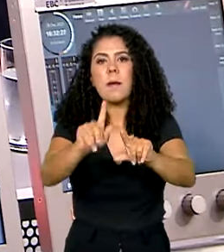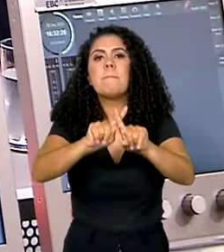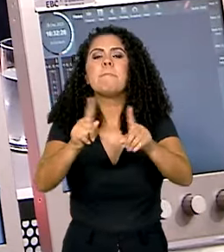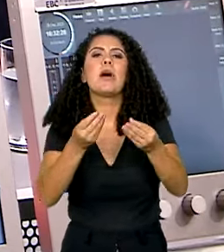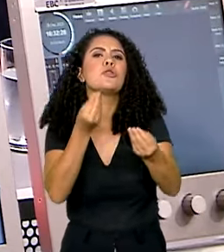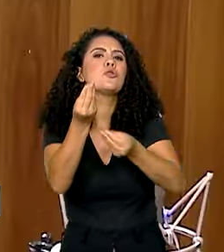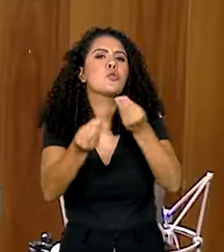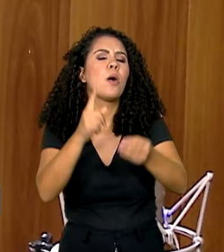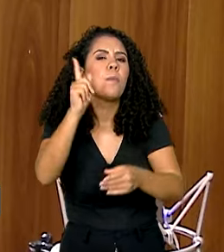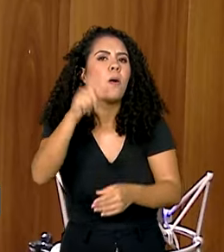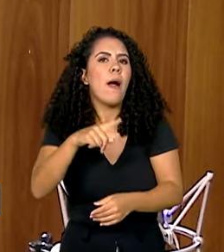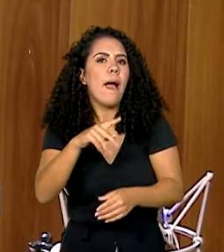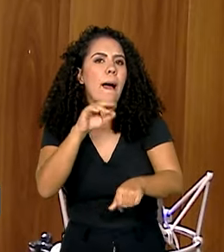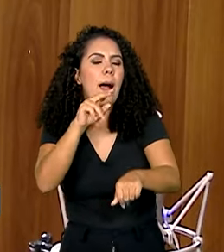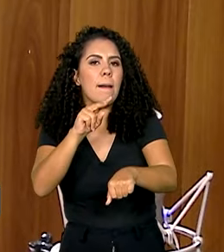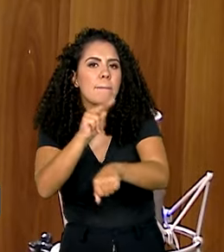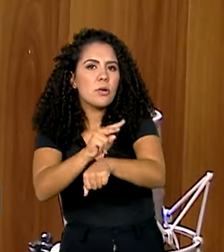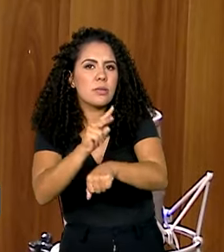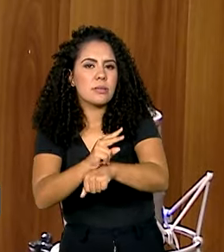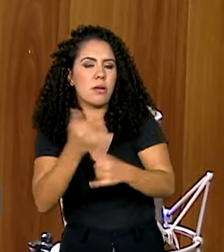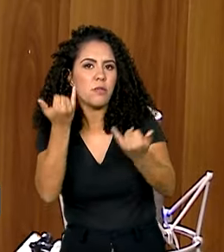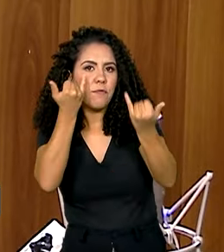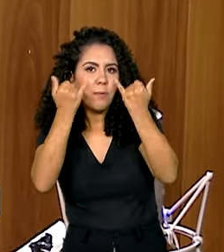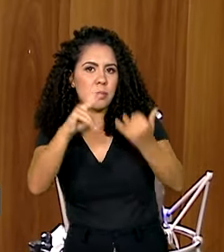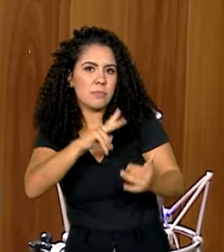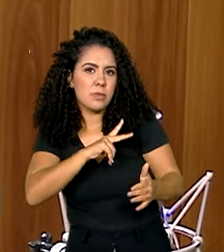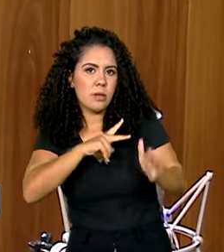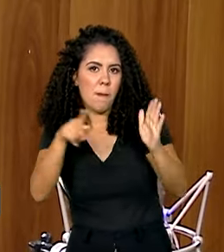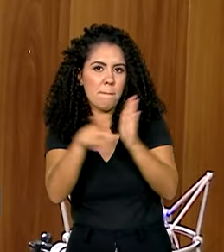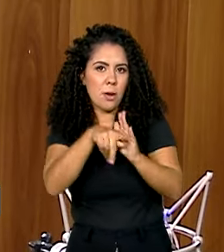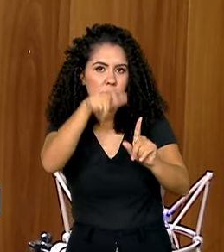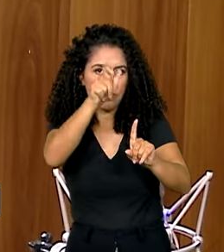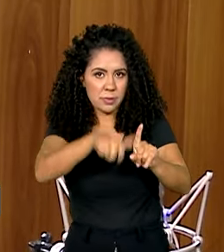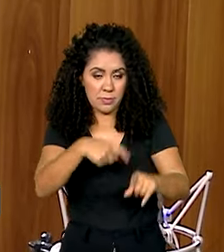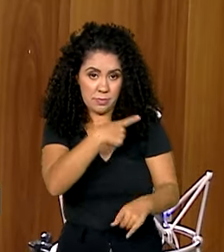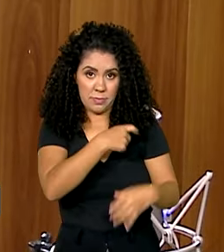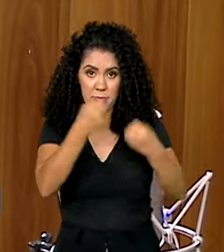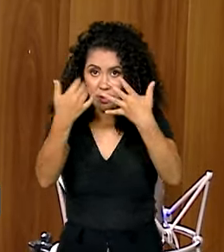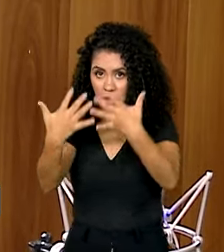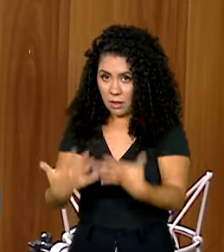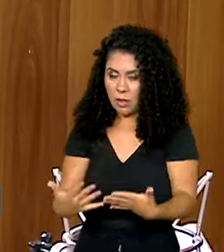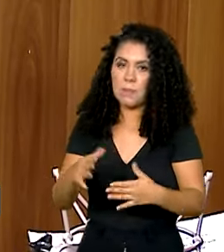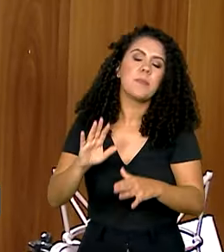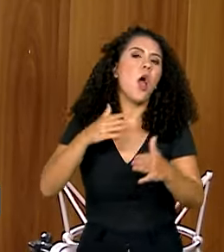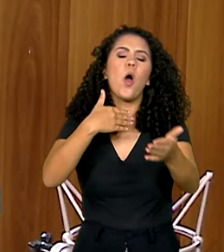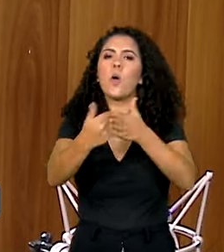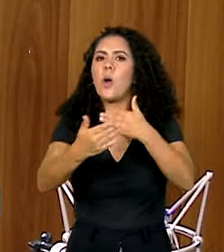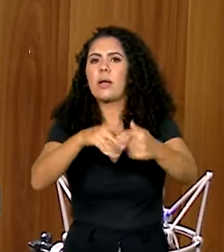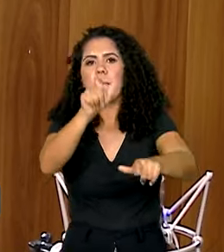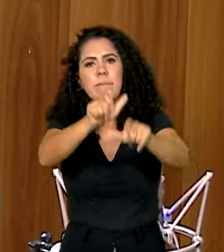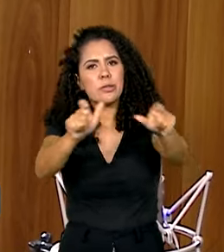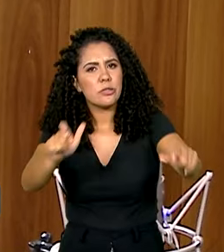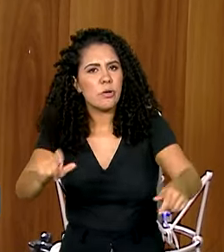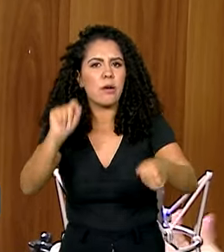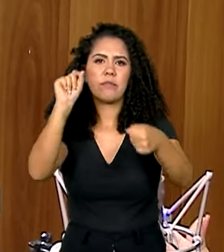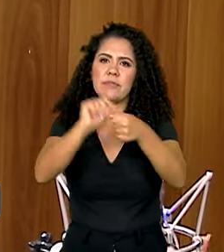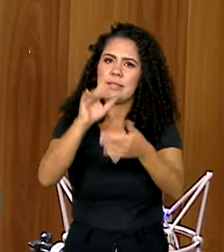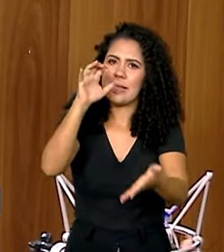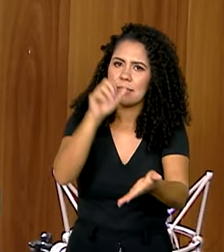pessoas? Olha, todas as empresas que aderiram ao projeto e o próprio Ministério, com o auxílio